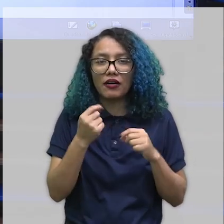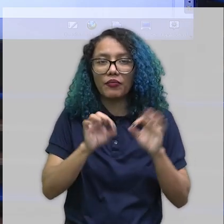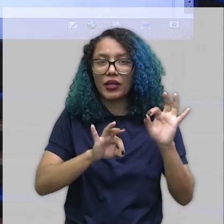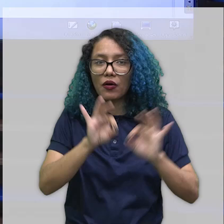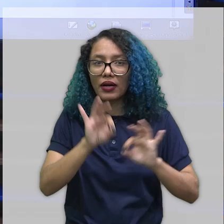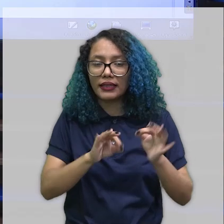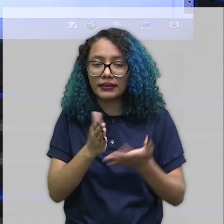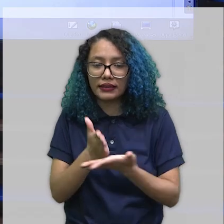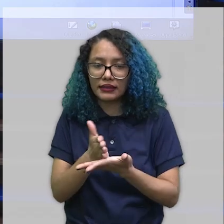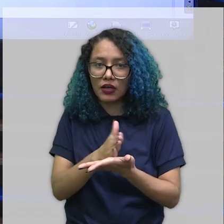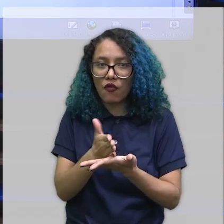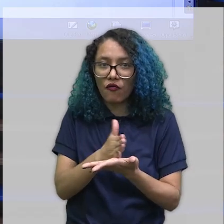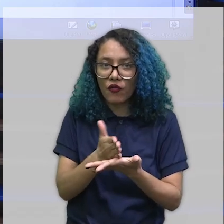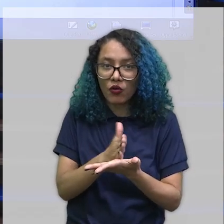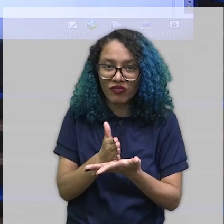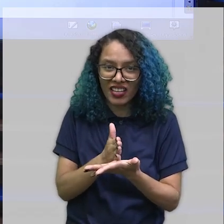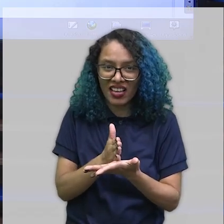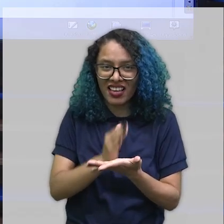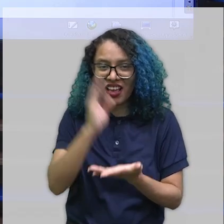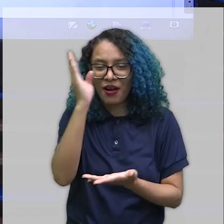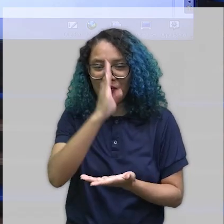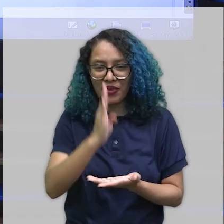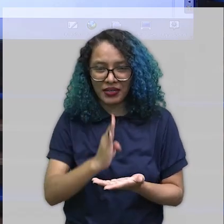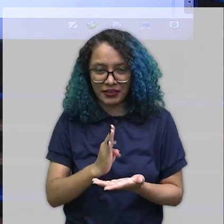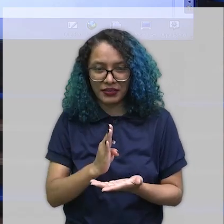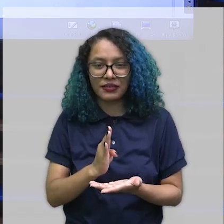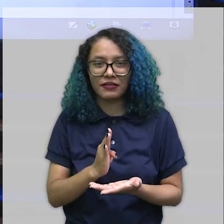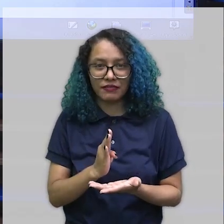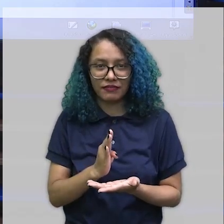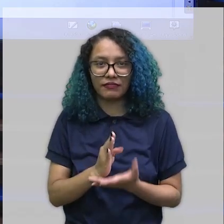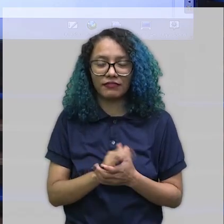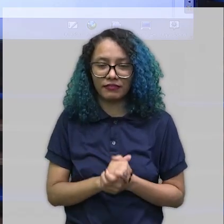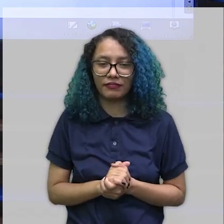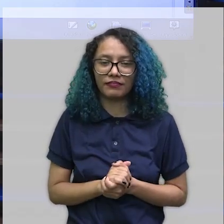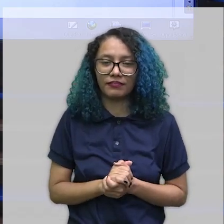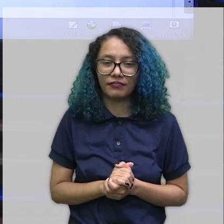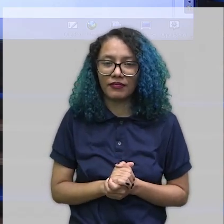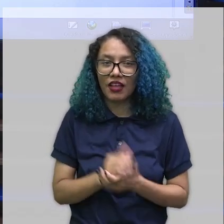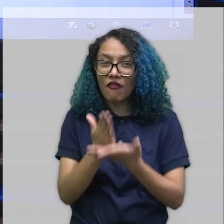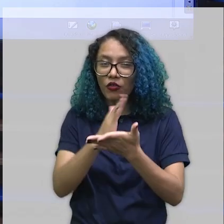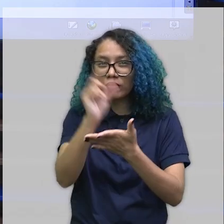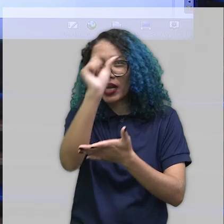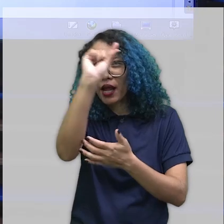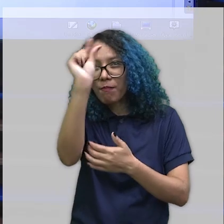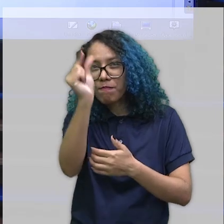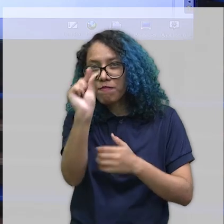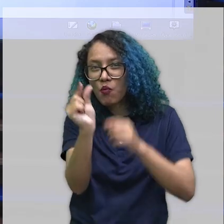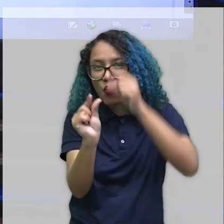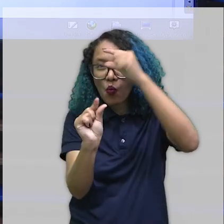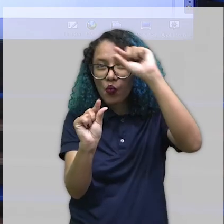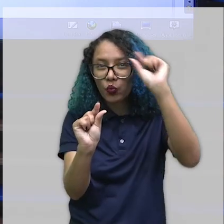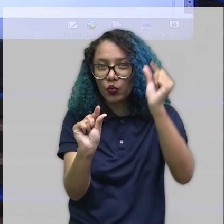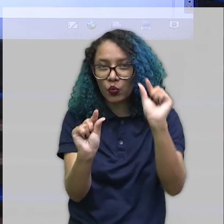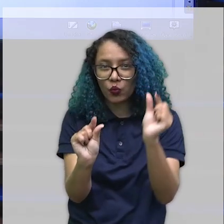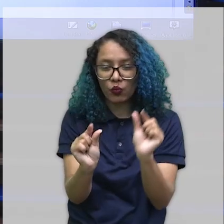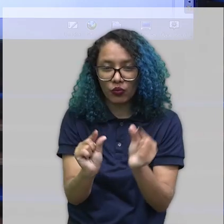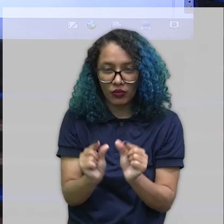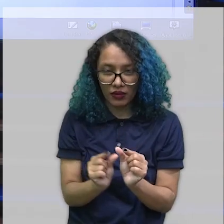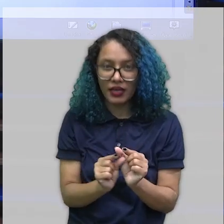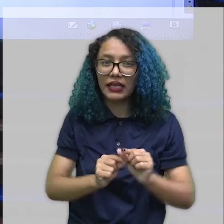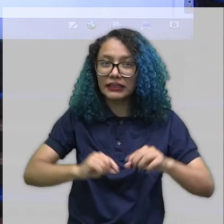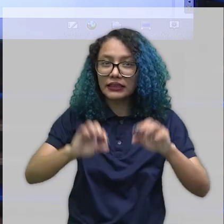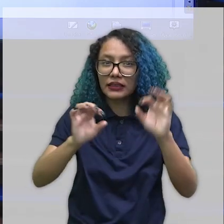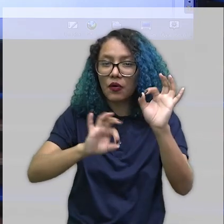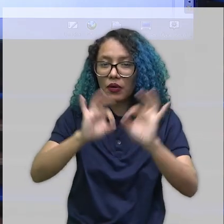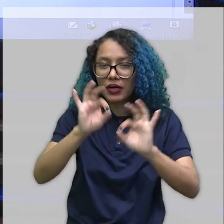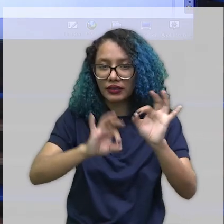Como eu já falei para vocês, essas fronteiras, a fronteira do nosso território, né, essa configuração territorial que nós temos hoje,